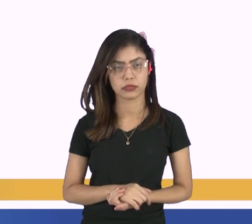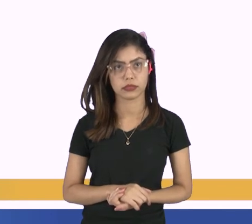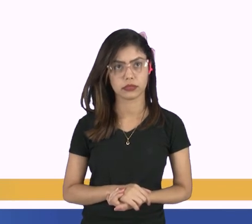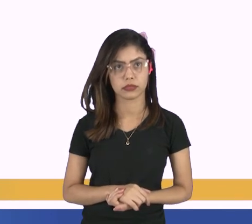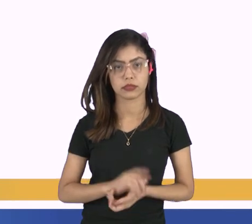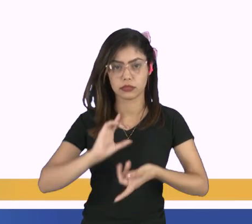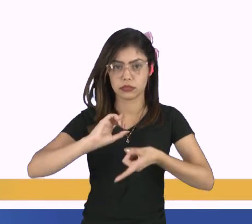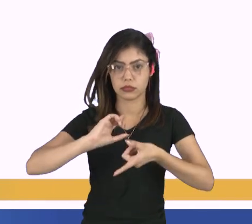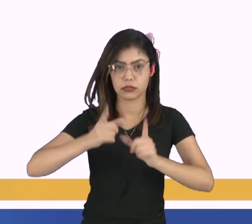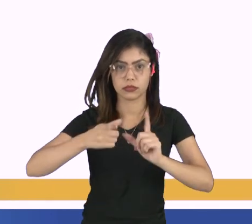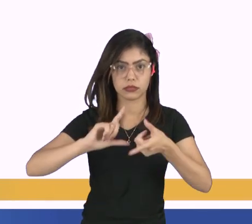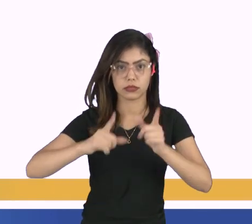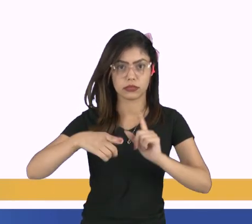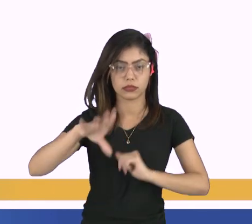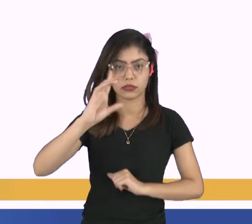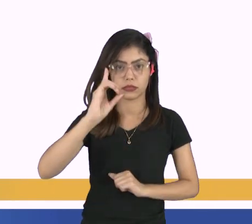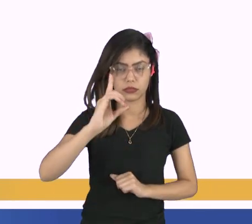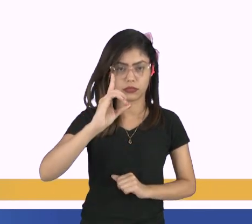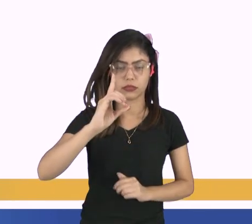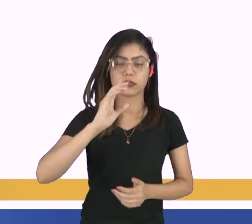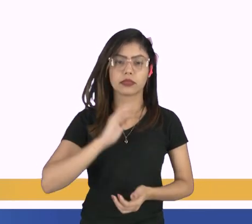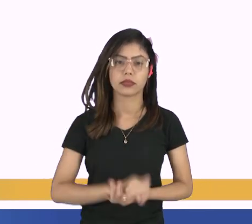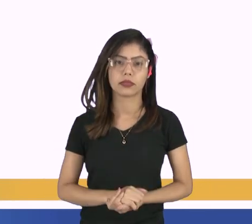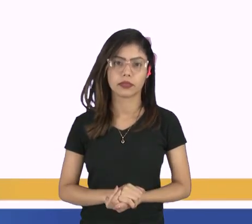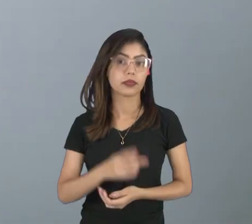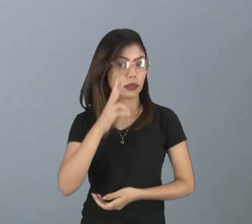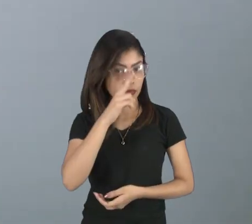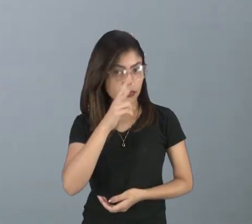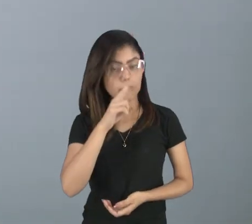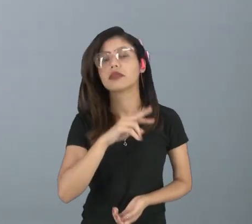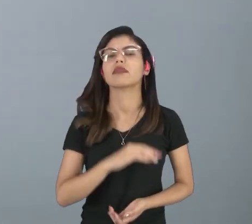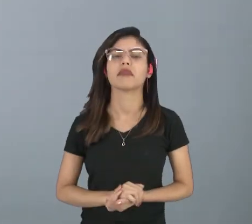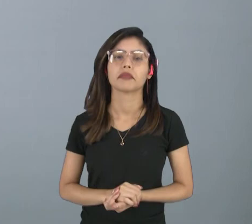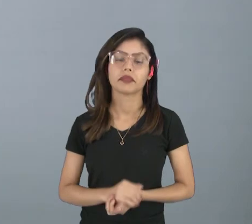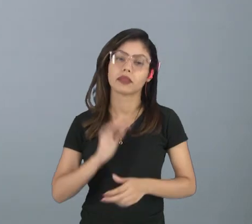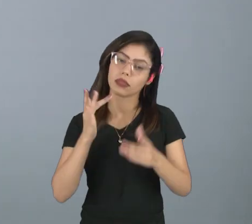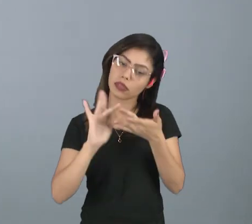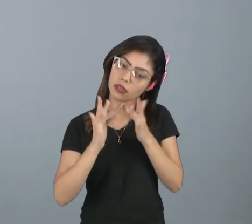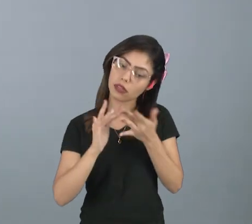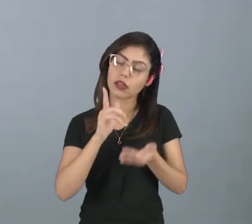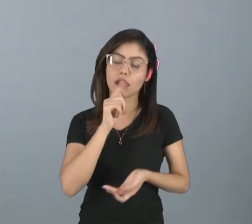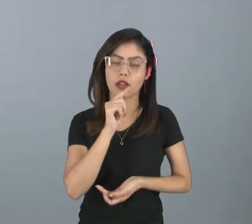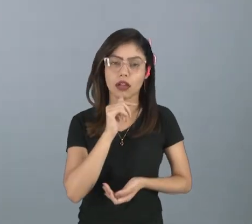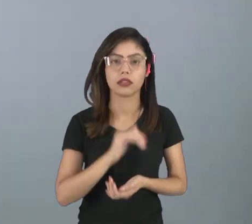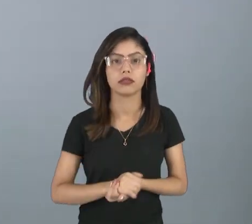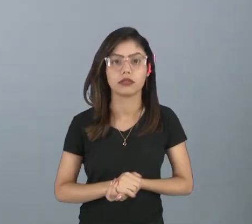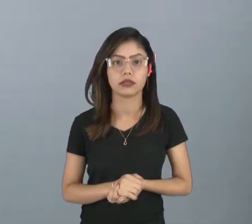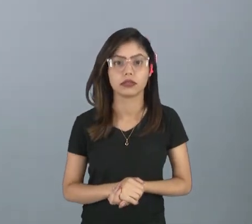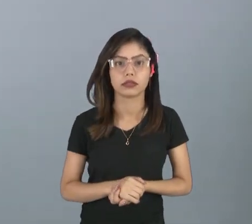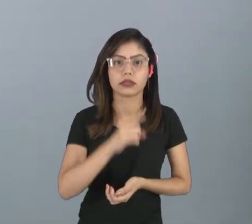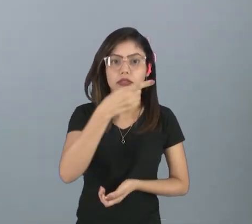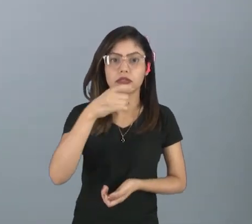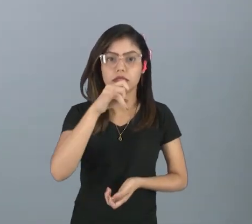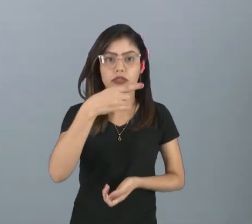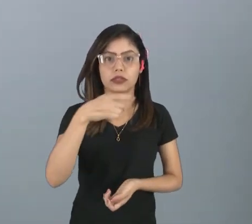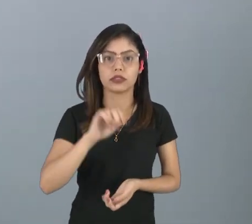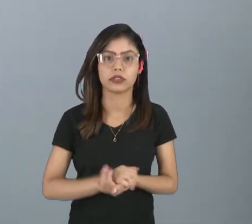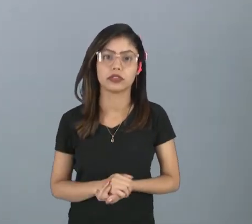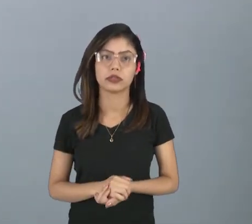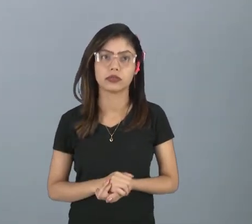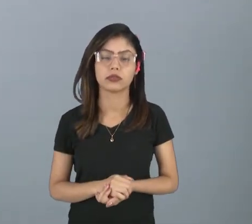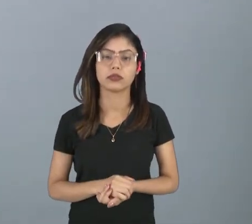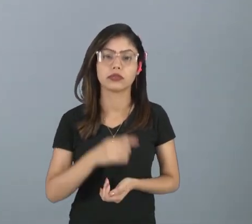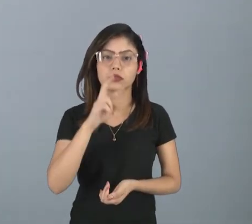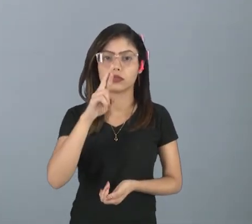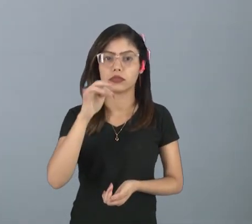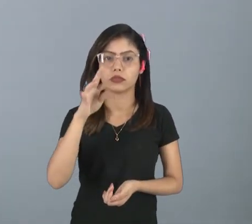Nesse caso, pessoal, o problema aí seria a leptospirose. Lembra que é a água contaminada com a urina, de algum animal, principalmente,